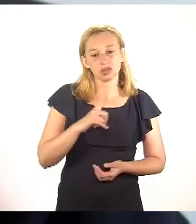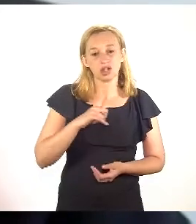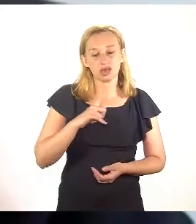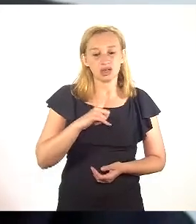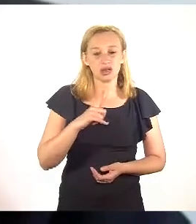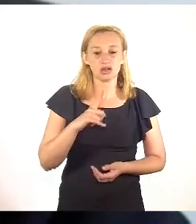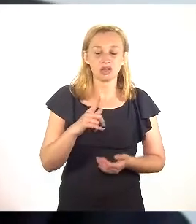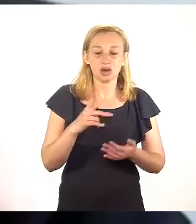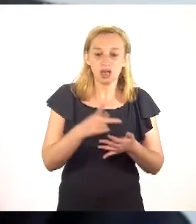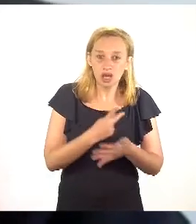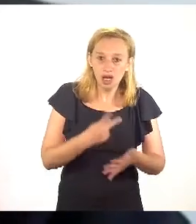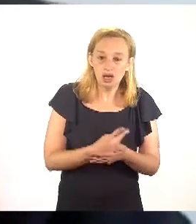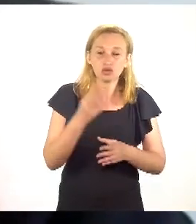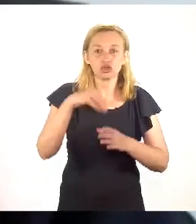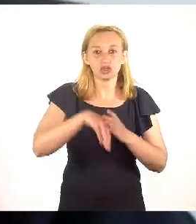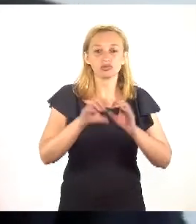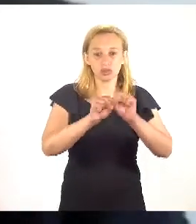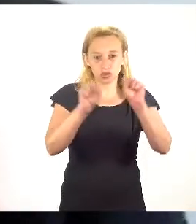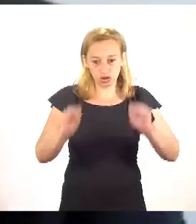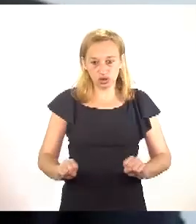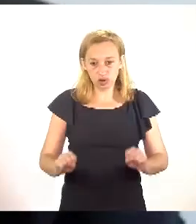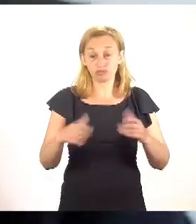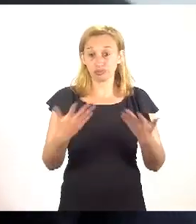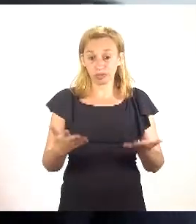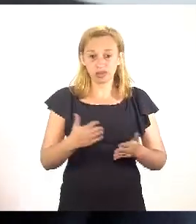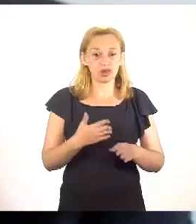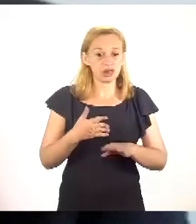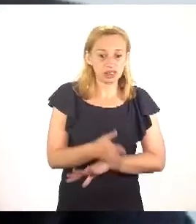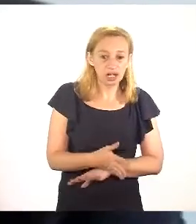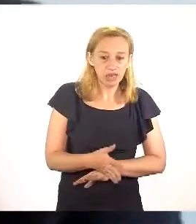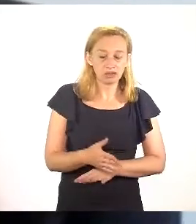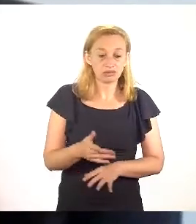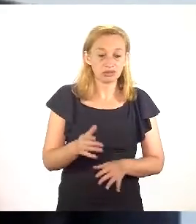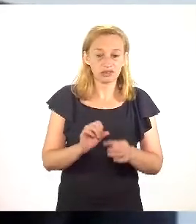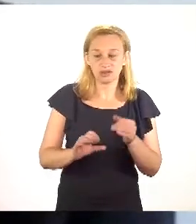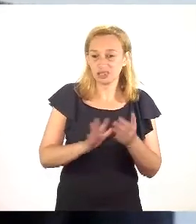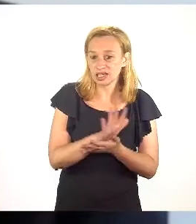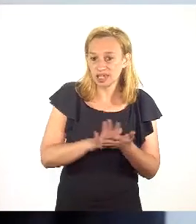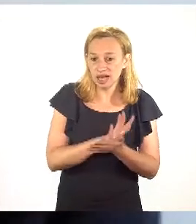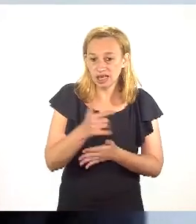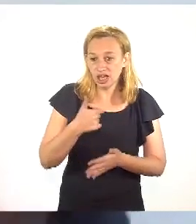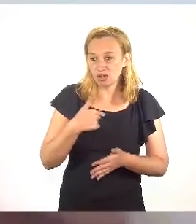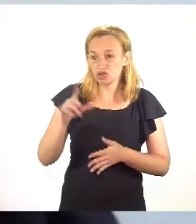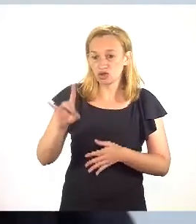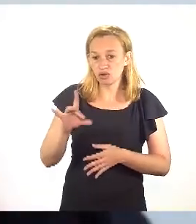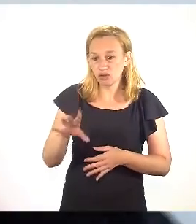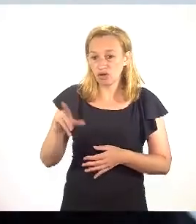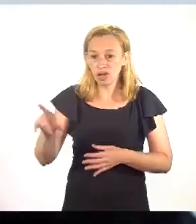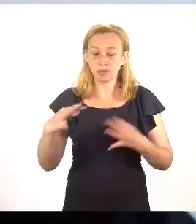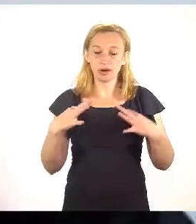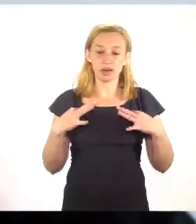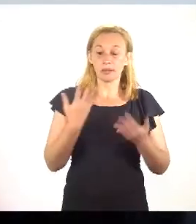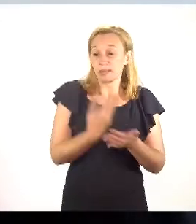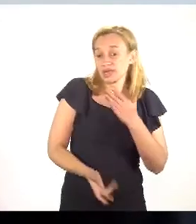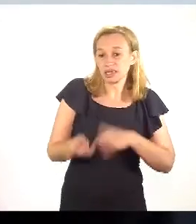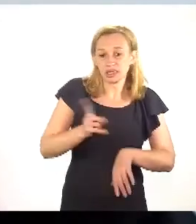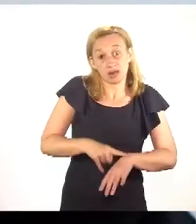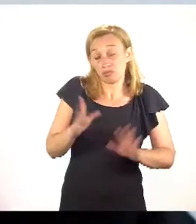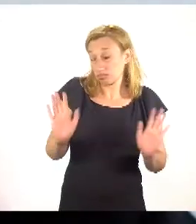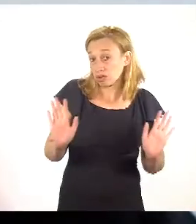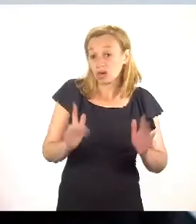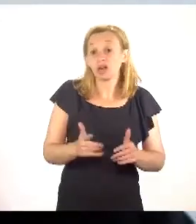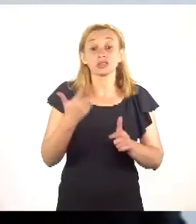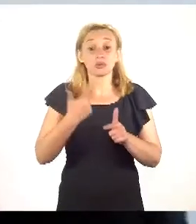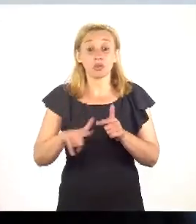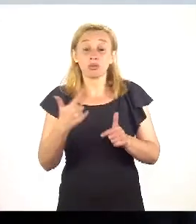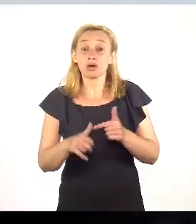sistema. Ninguém vai entrar na judicialização porque não tem nada para fazer, vou lá entrar com um processo para passar tempo. Então, na hora que você tem um problema, alguma coisa que ocorreu